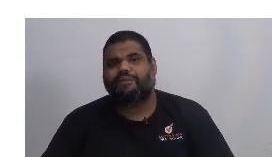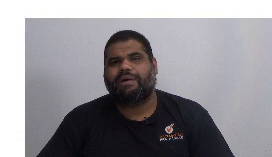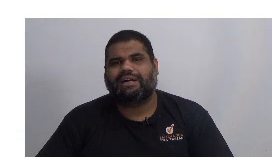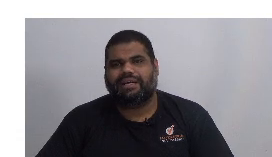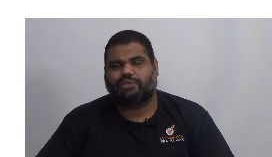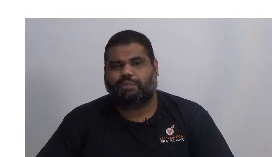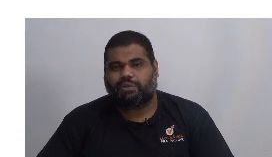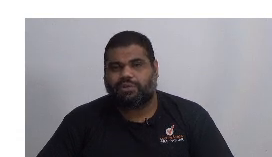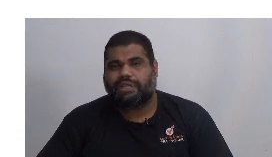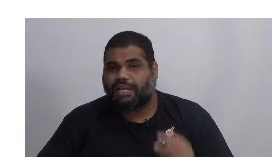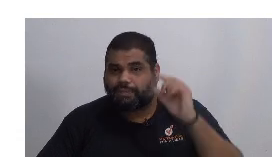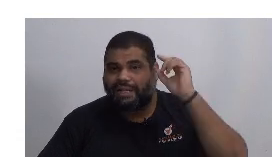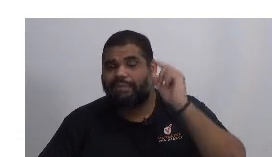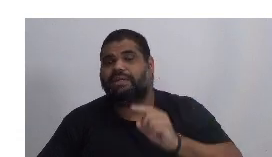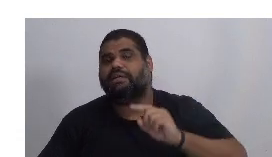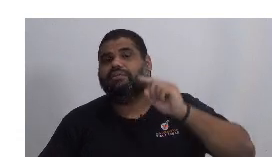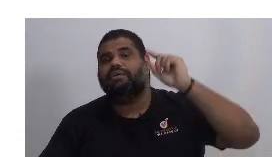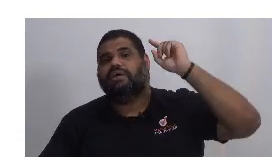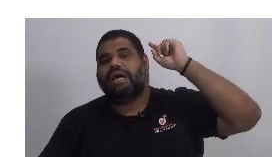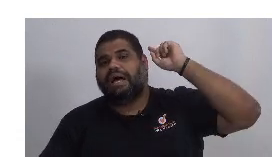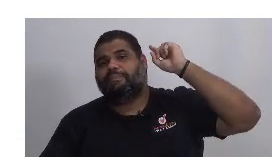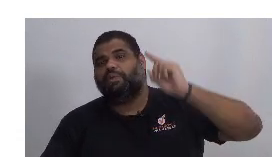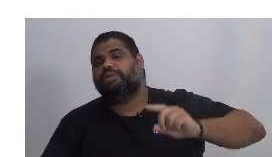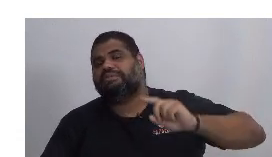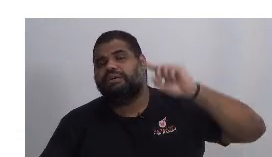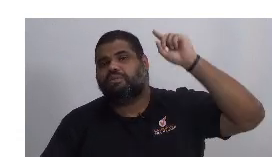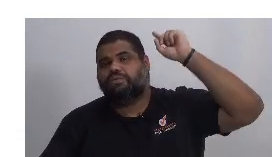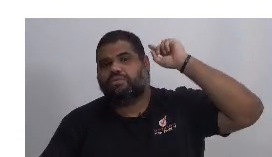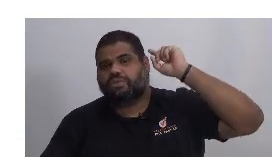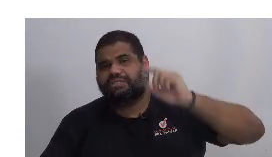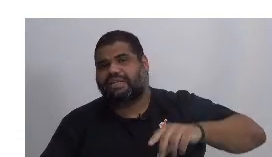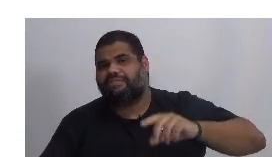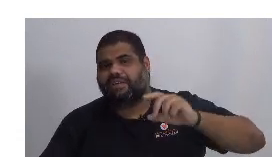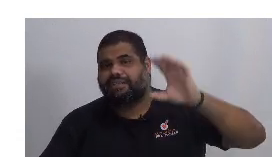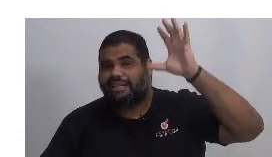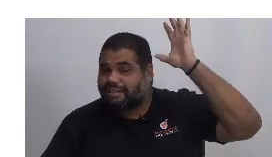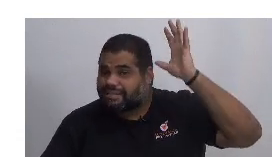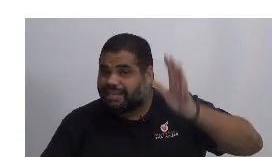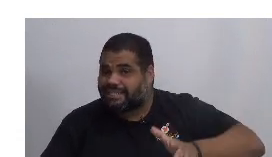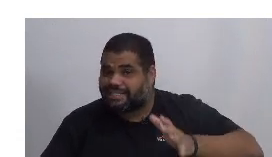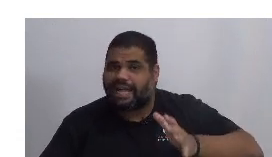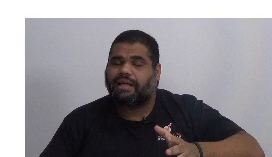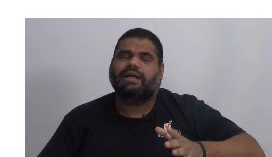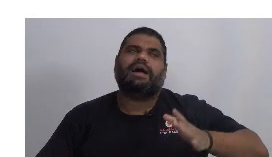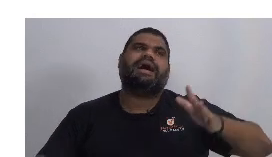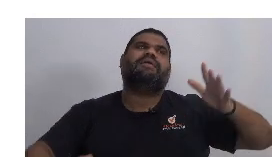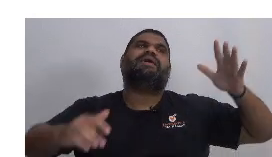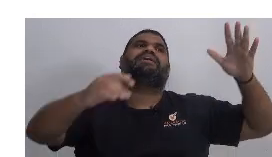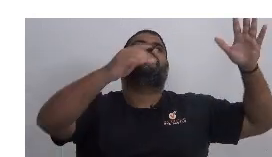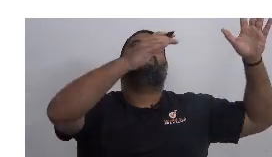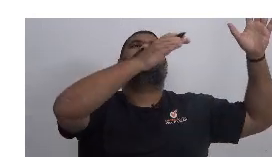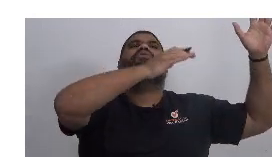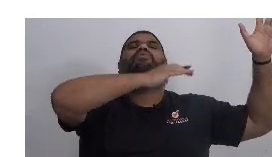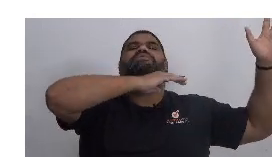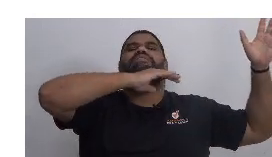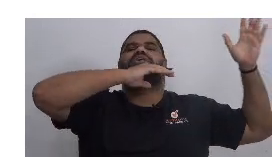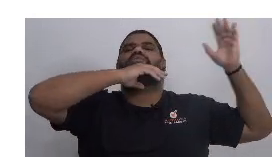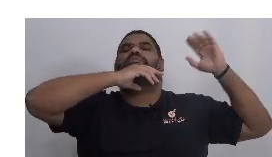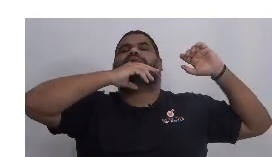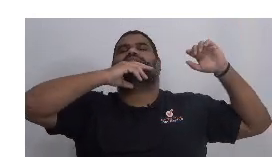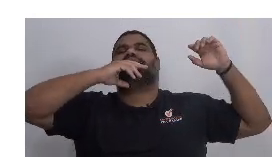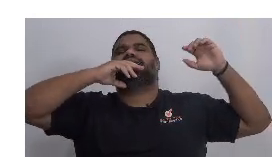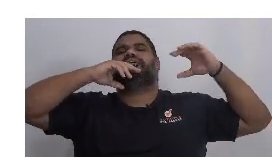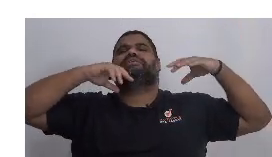terá uma grande oportunidade. Mas lembrando, a promoção só será feita na sexta. Ah, Marcão, não